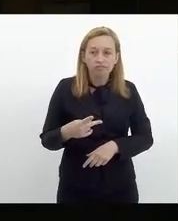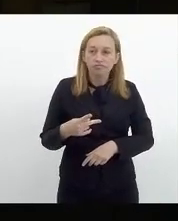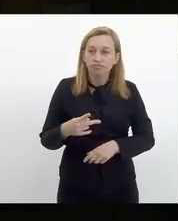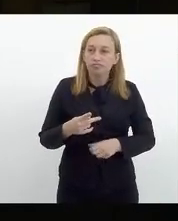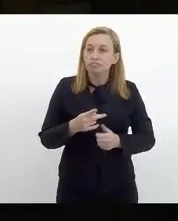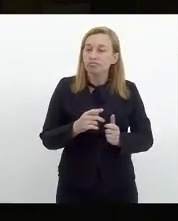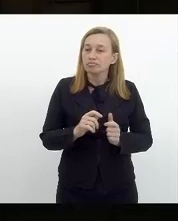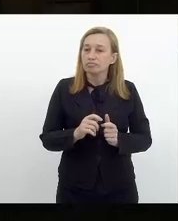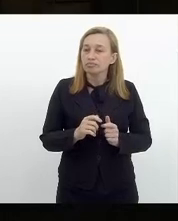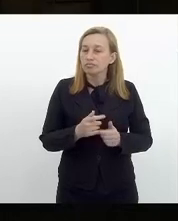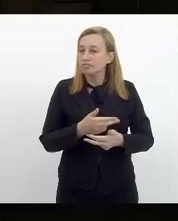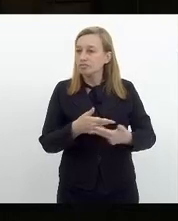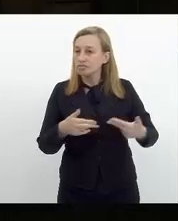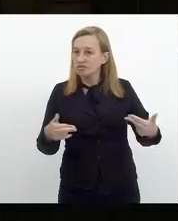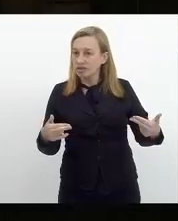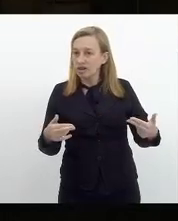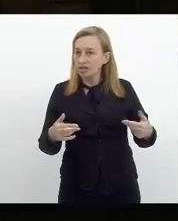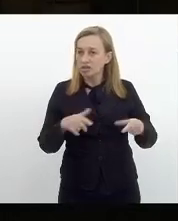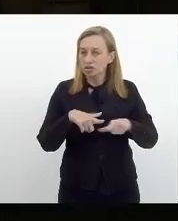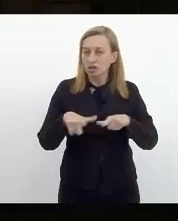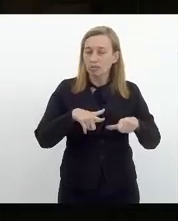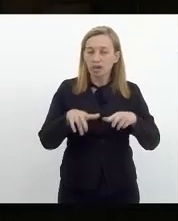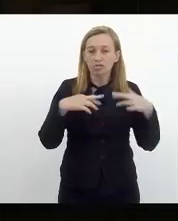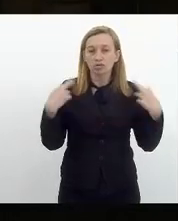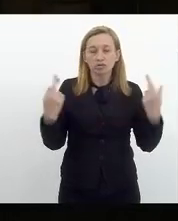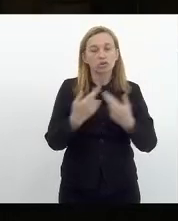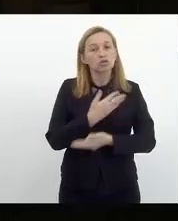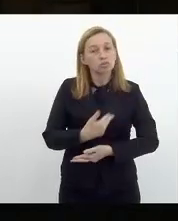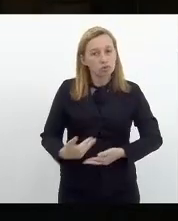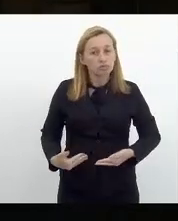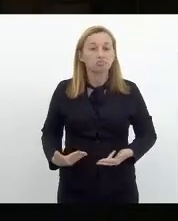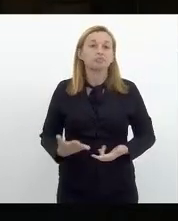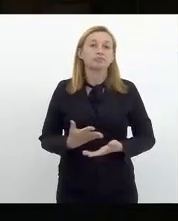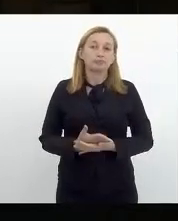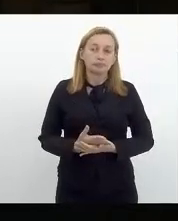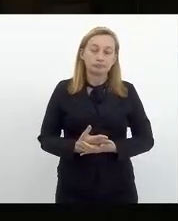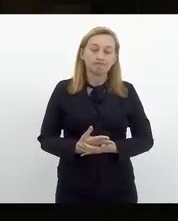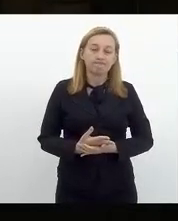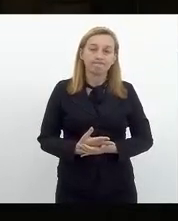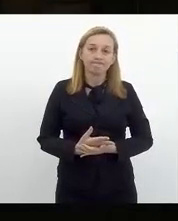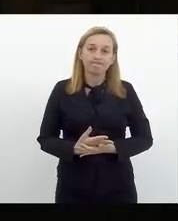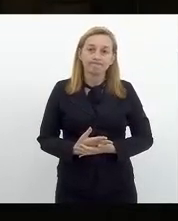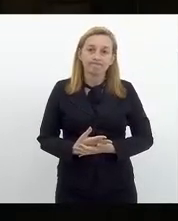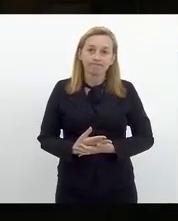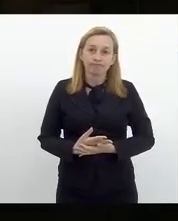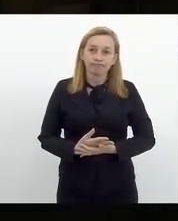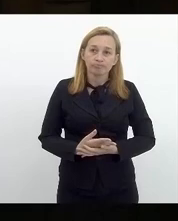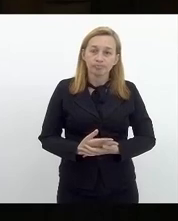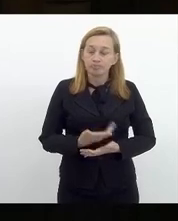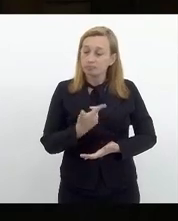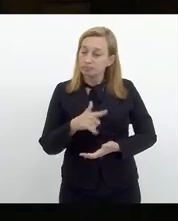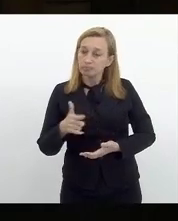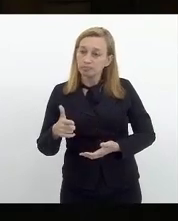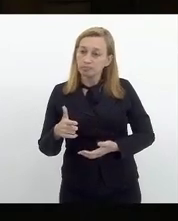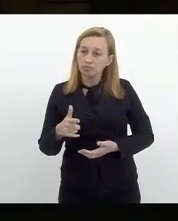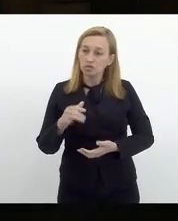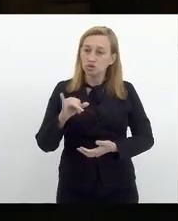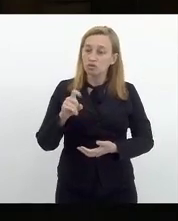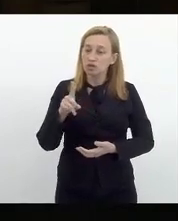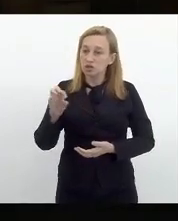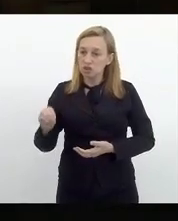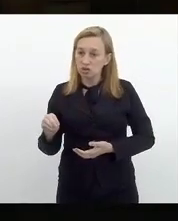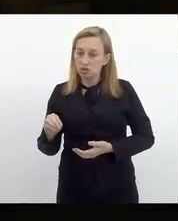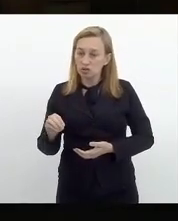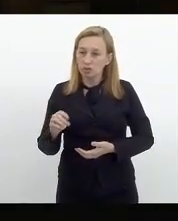fazendo amplo ambos processos com diversas audiências públicas não entanto se a gente não tiver os subsídios